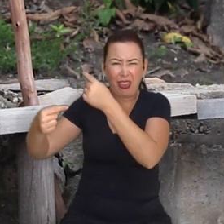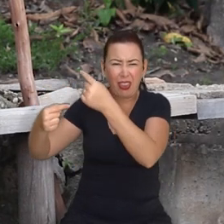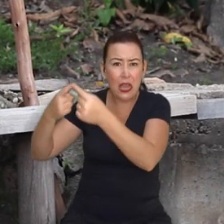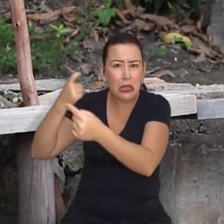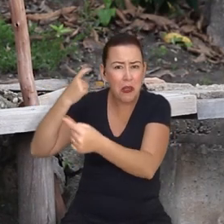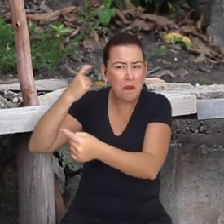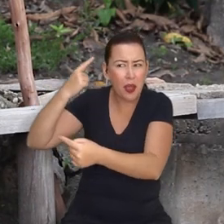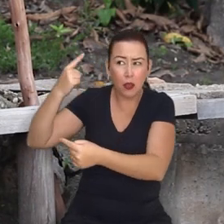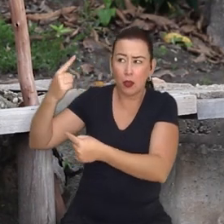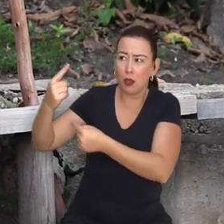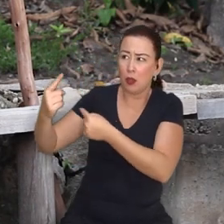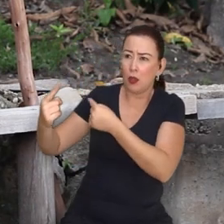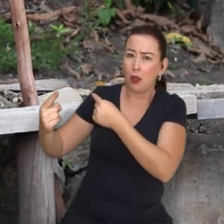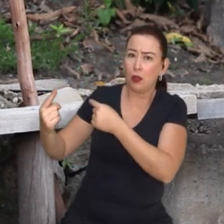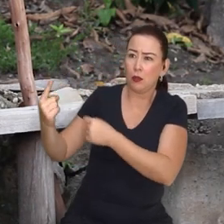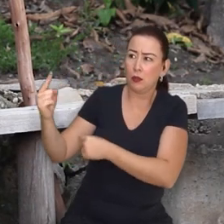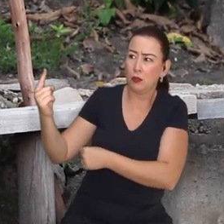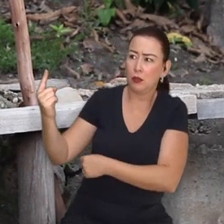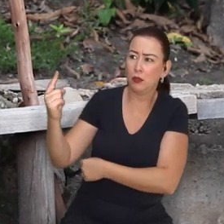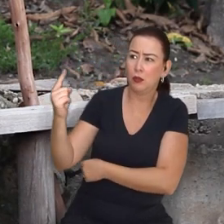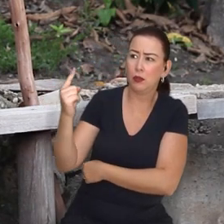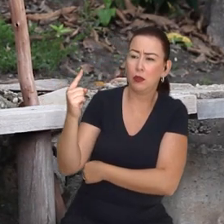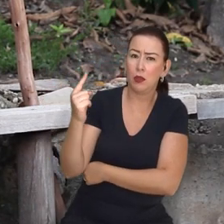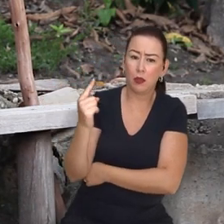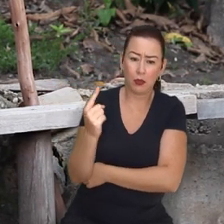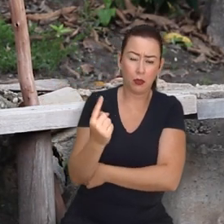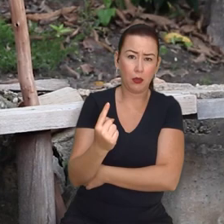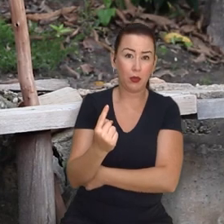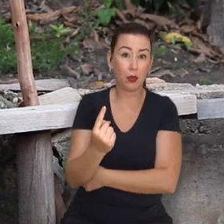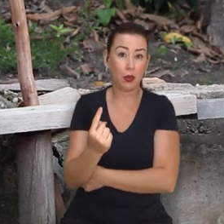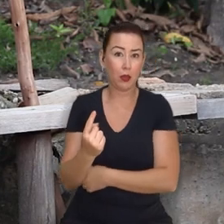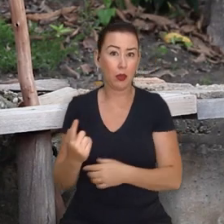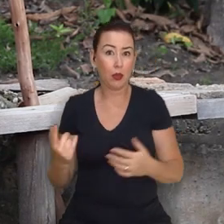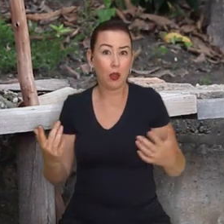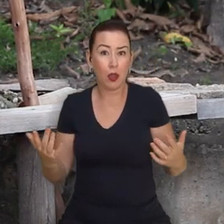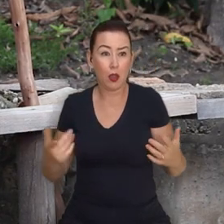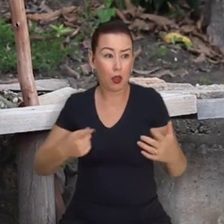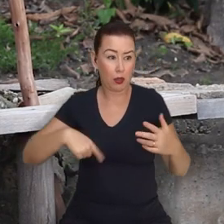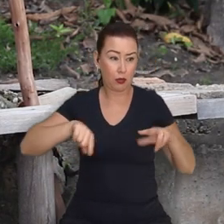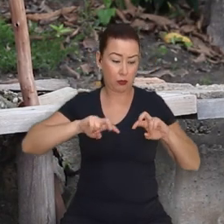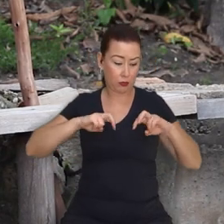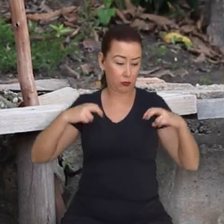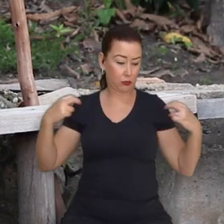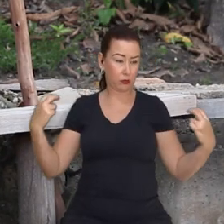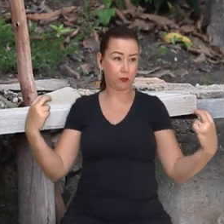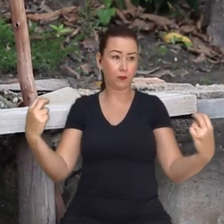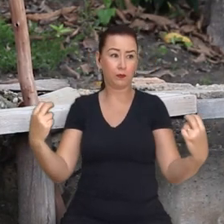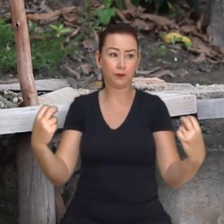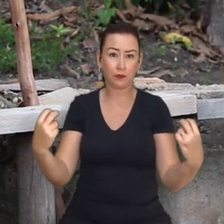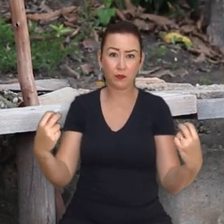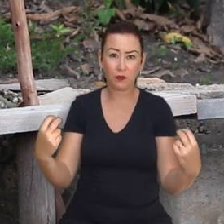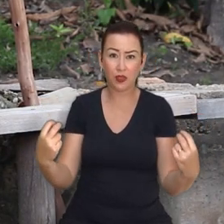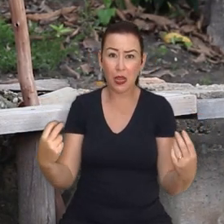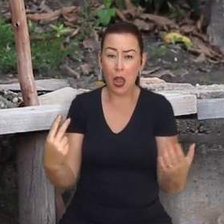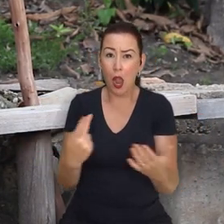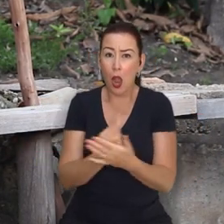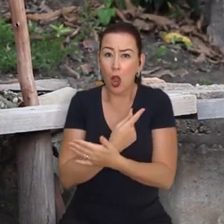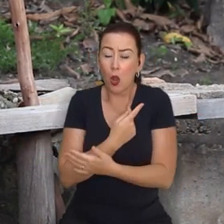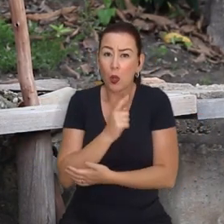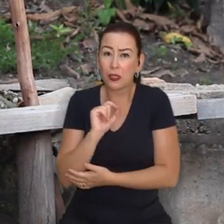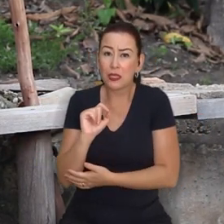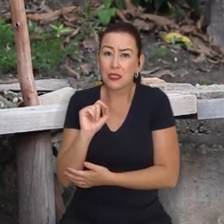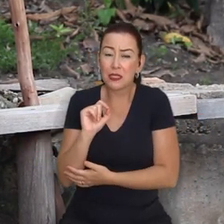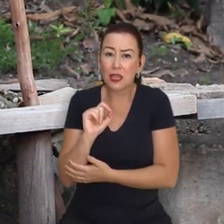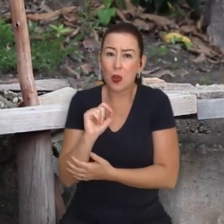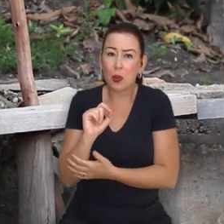Quando pensa que não, a moenda de engenho chegando em Ribeiro do Fogo, o lugar que o povo estava quentando,